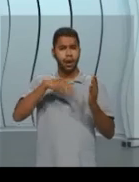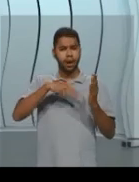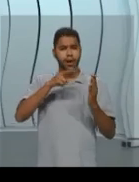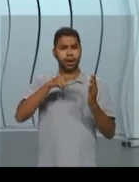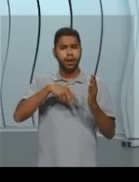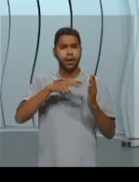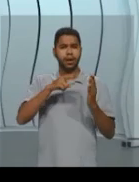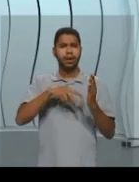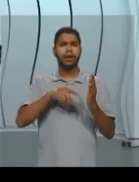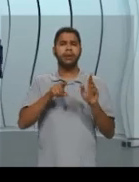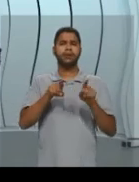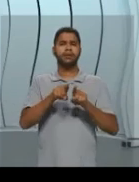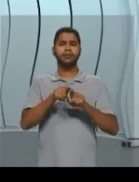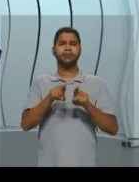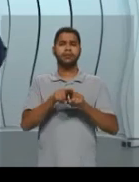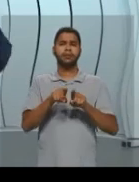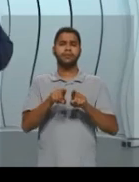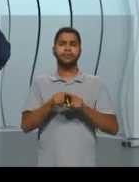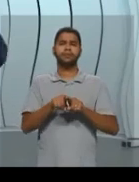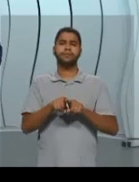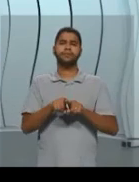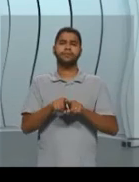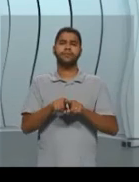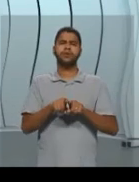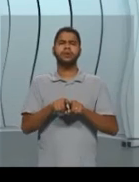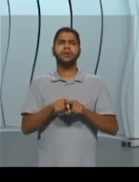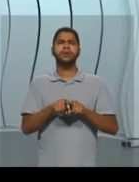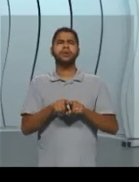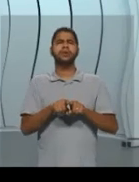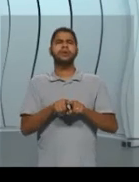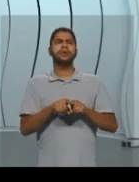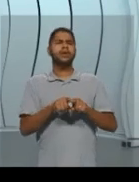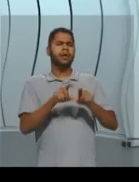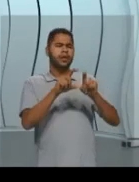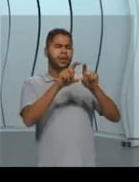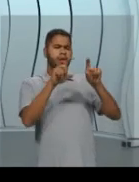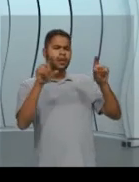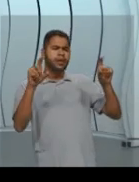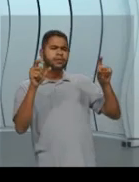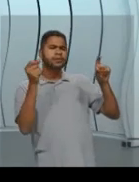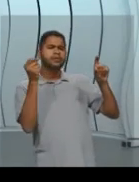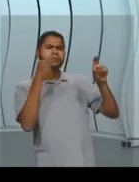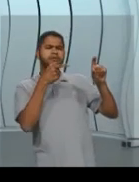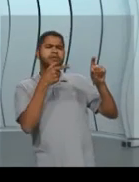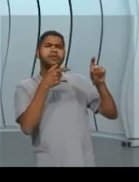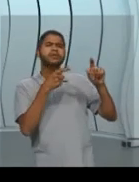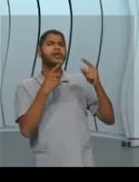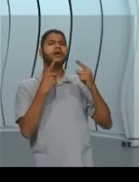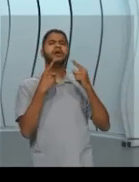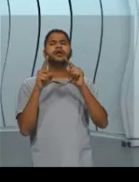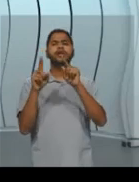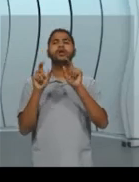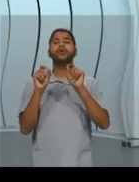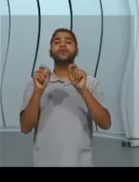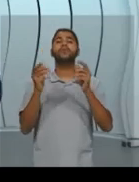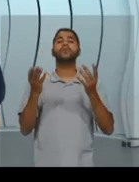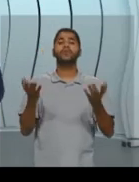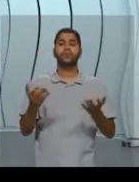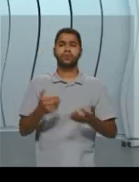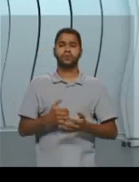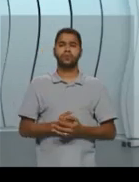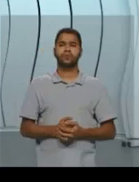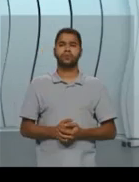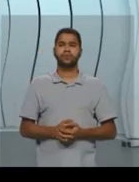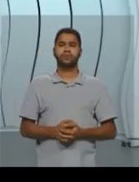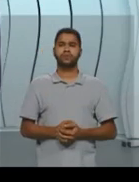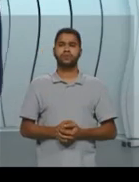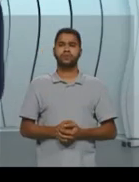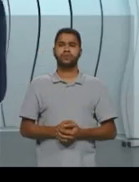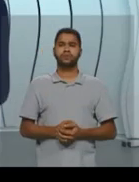charge e coloque essa crítica. O que essa charge está criticando?